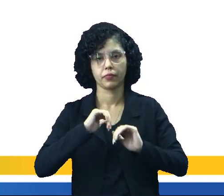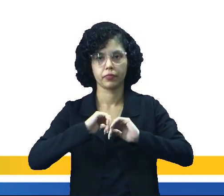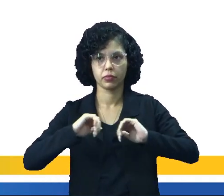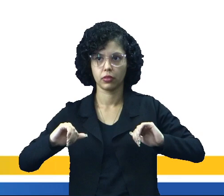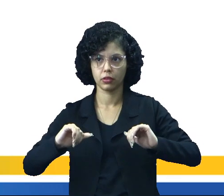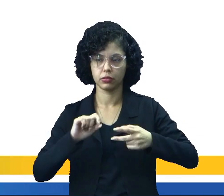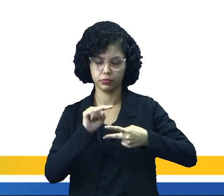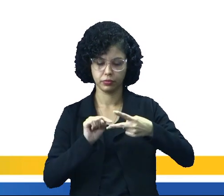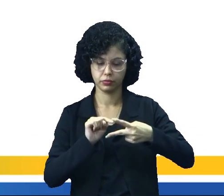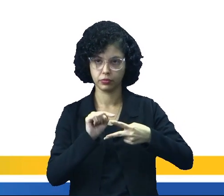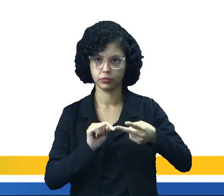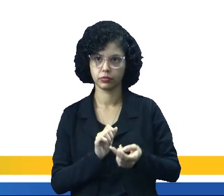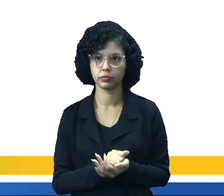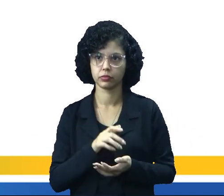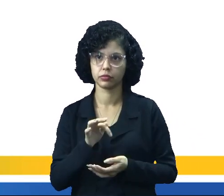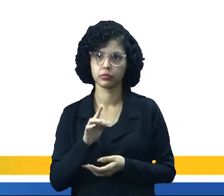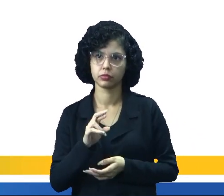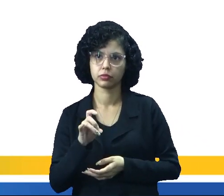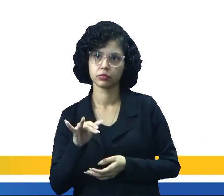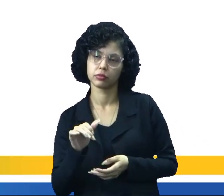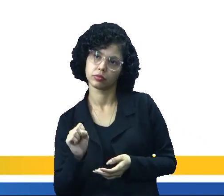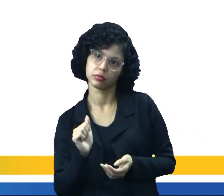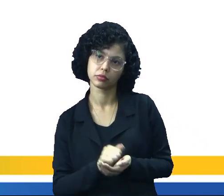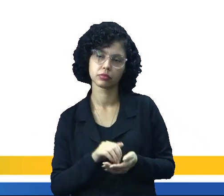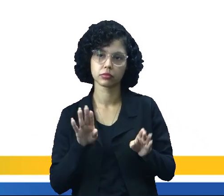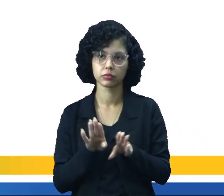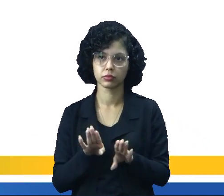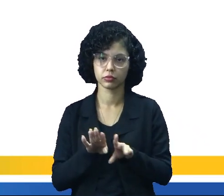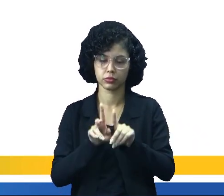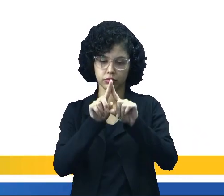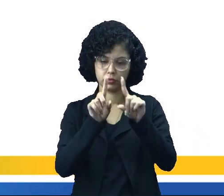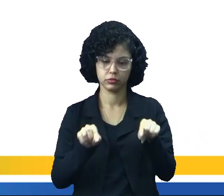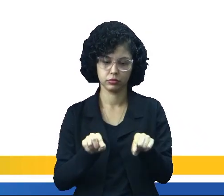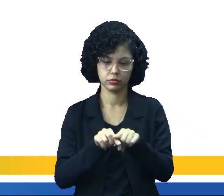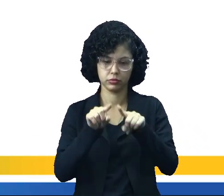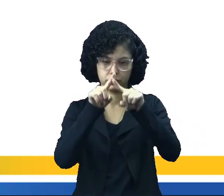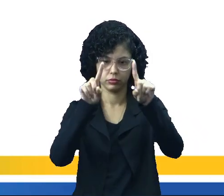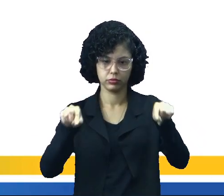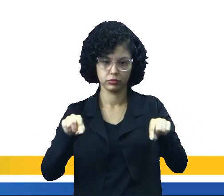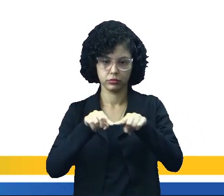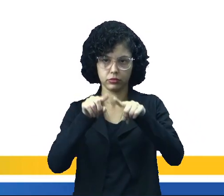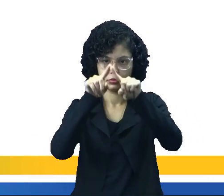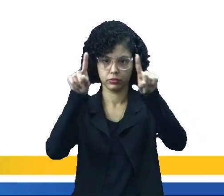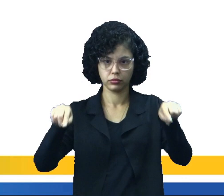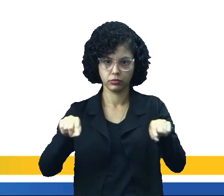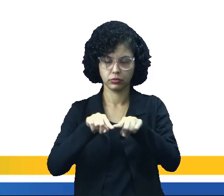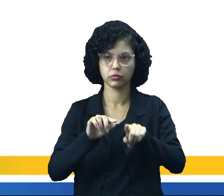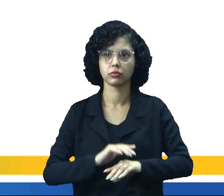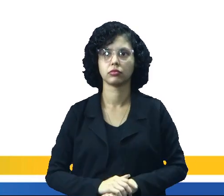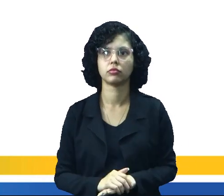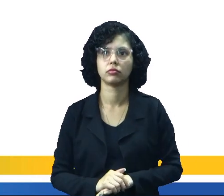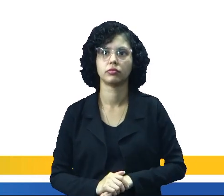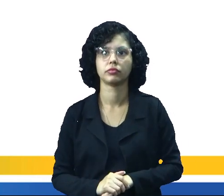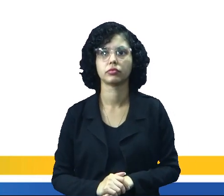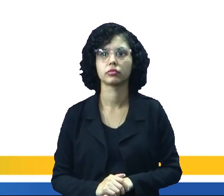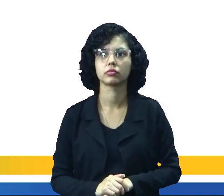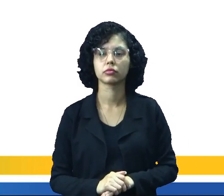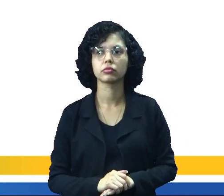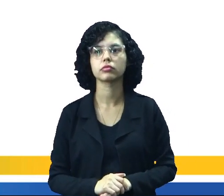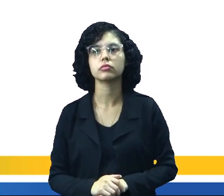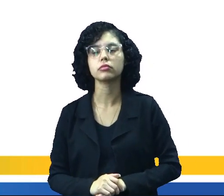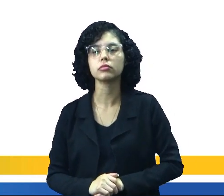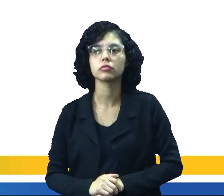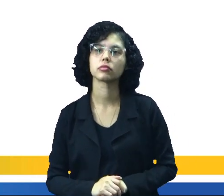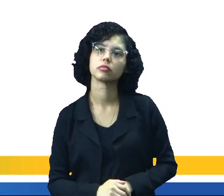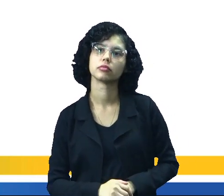em duas formas, o expressivo e o geométrico, tá? E aí, ó, o expressivo,